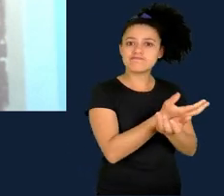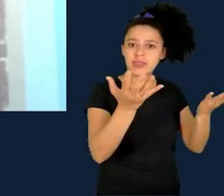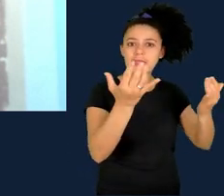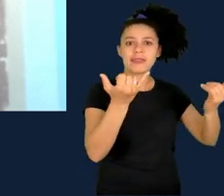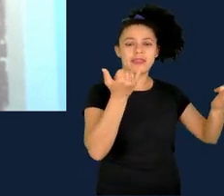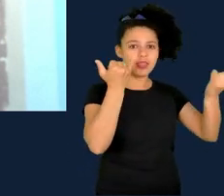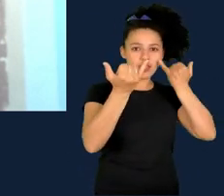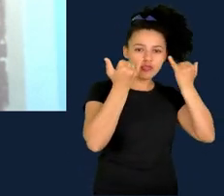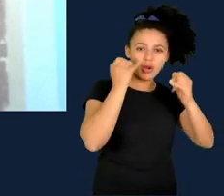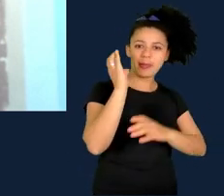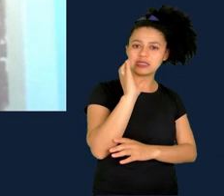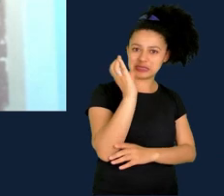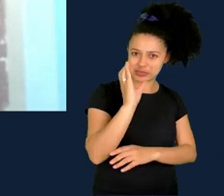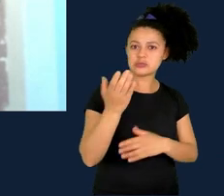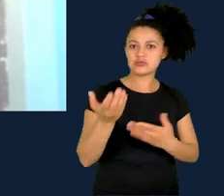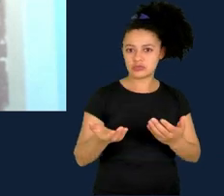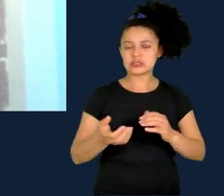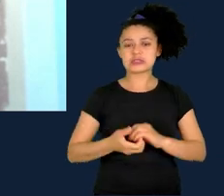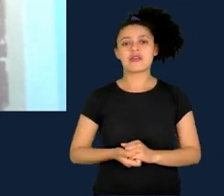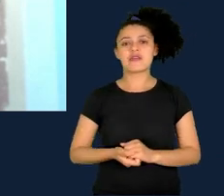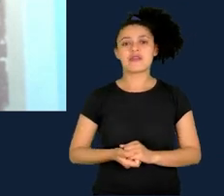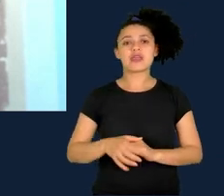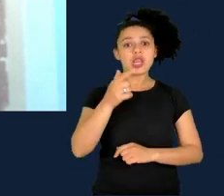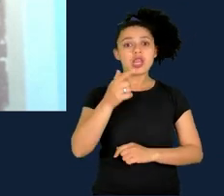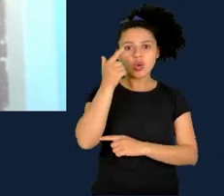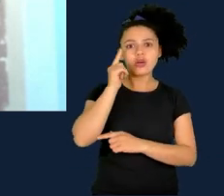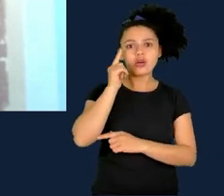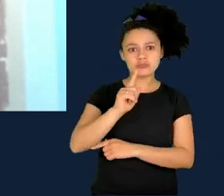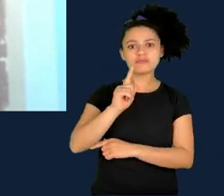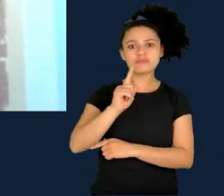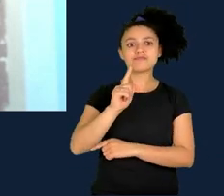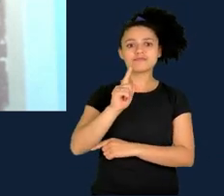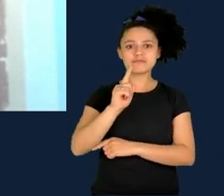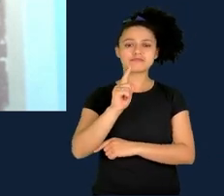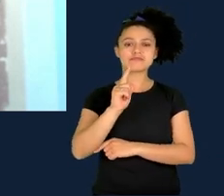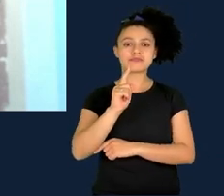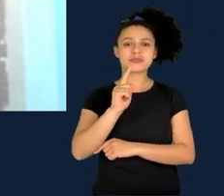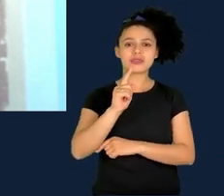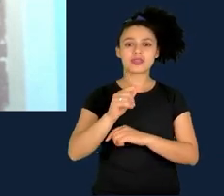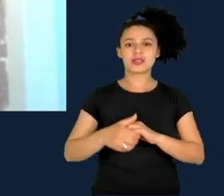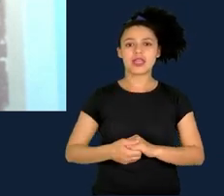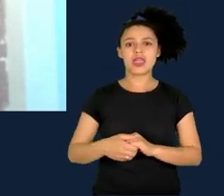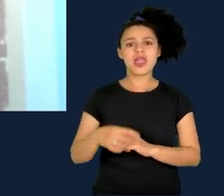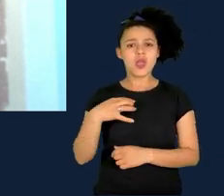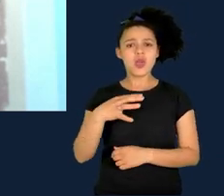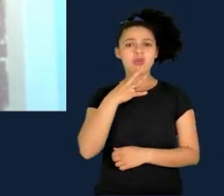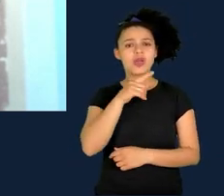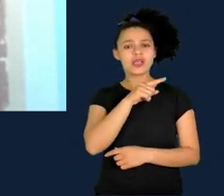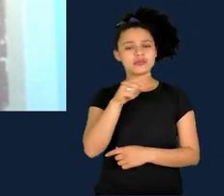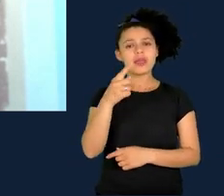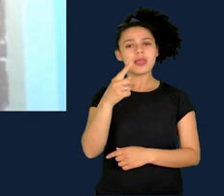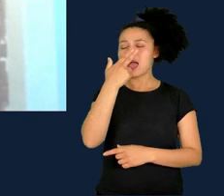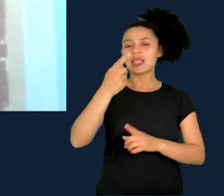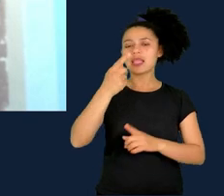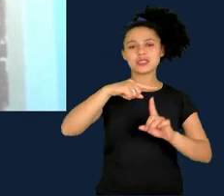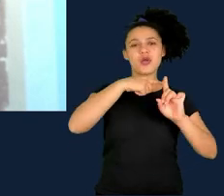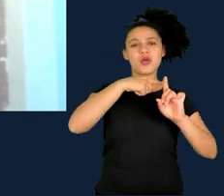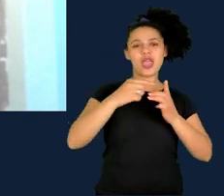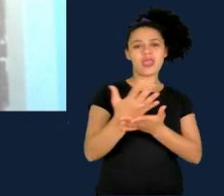informação científica, eles conseguem se empolgar um pouquinho com isso. Eu acho que isso é um lado positivo